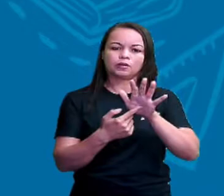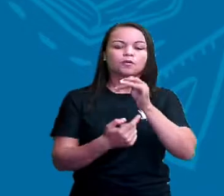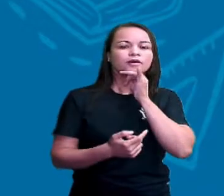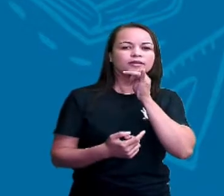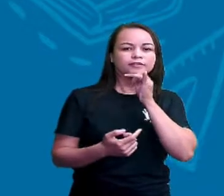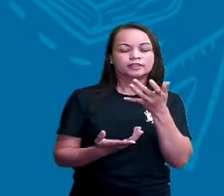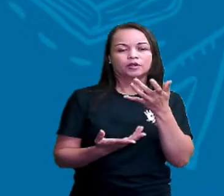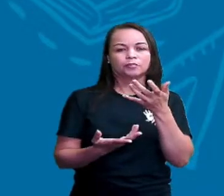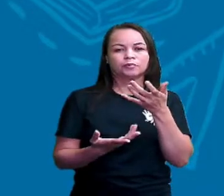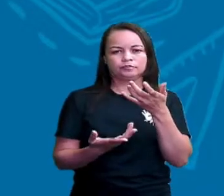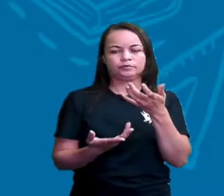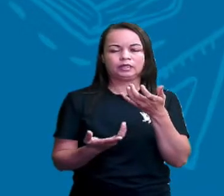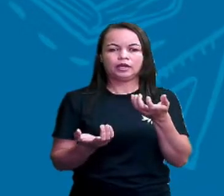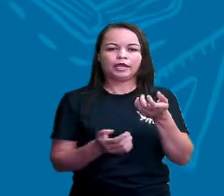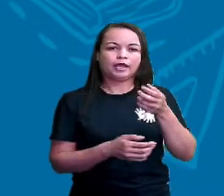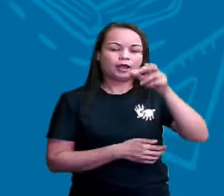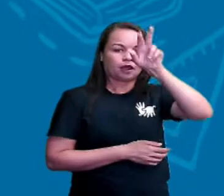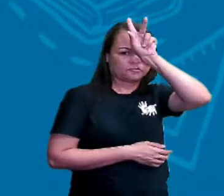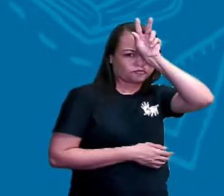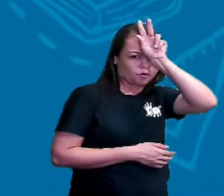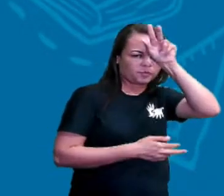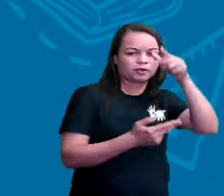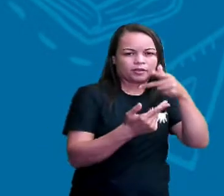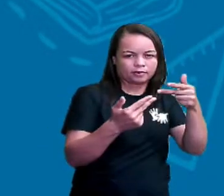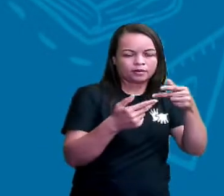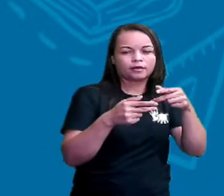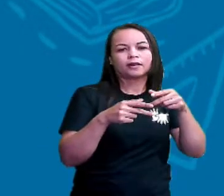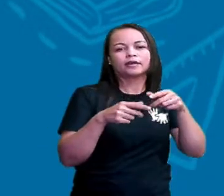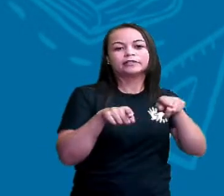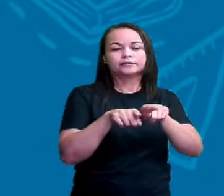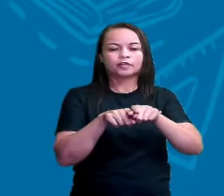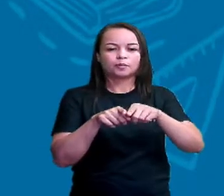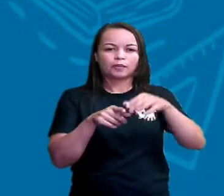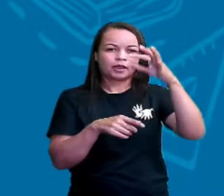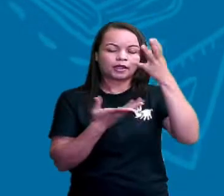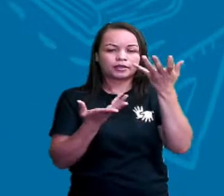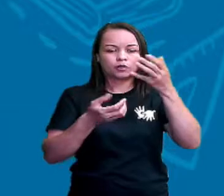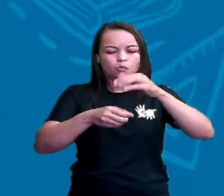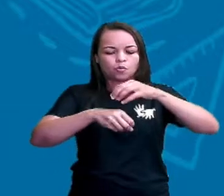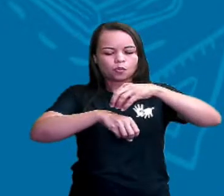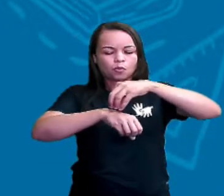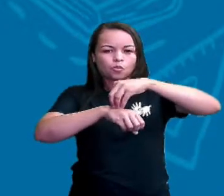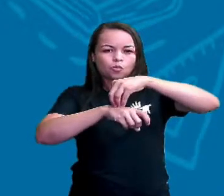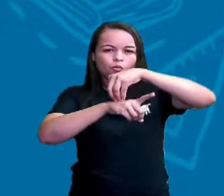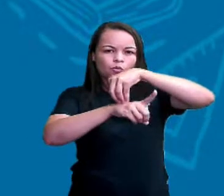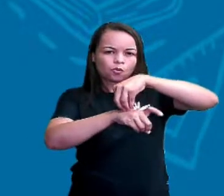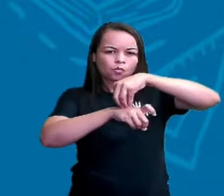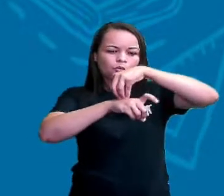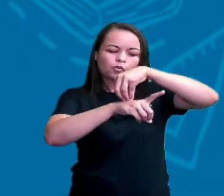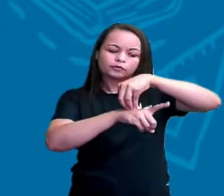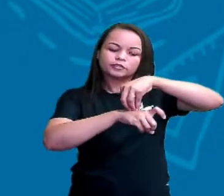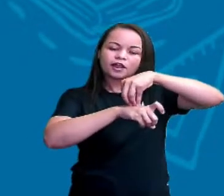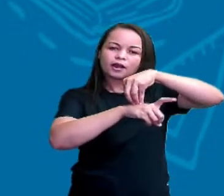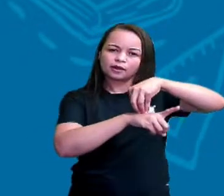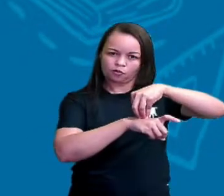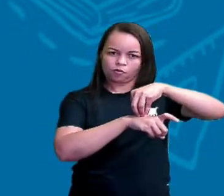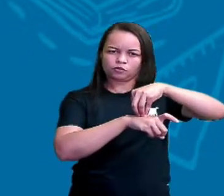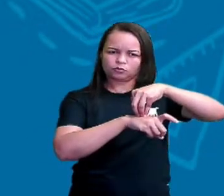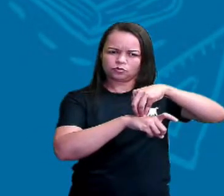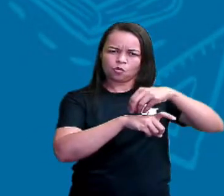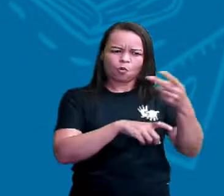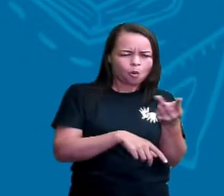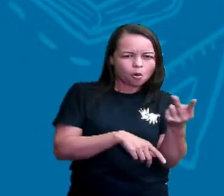da formiga e do caracol, tá certo? Ambos possuem antenas. Observem a característica